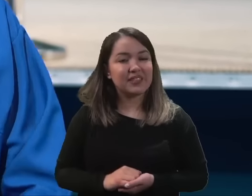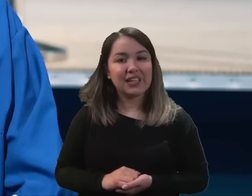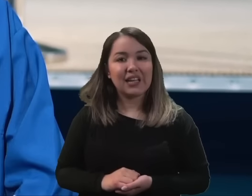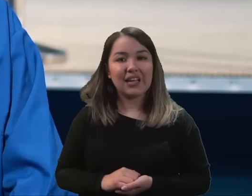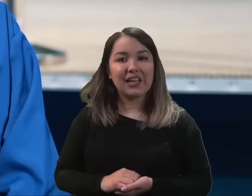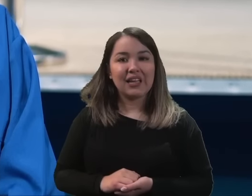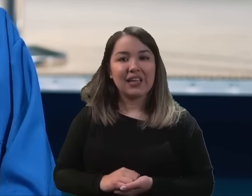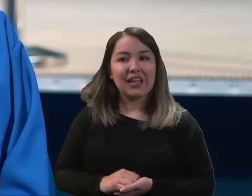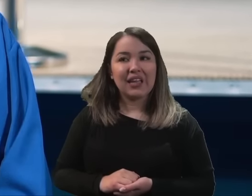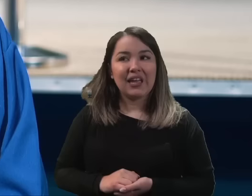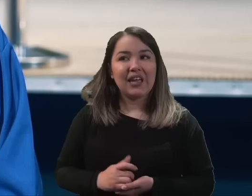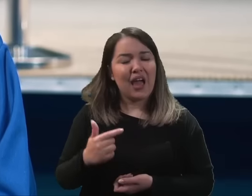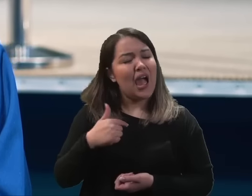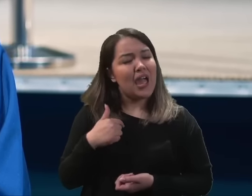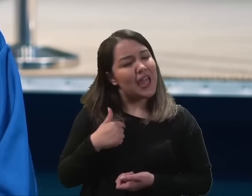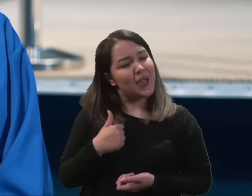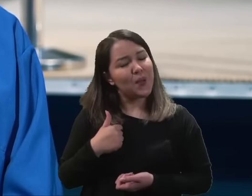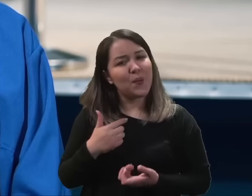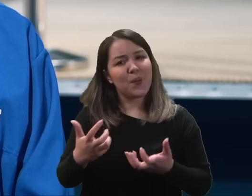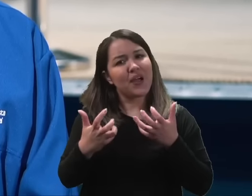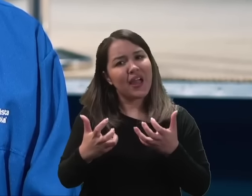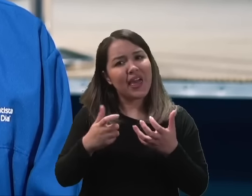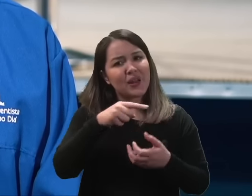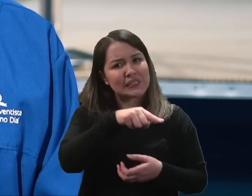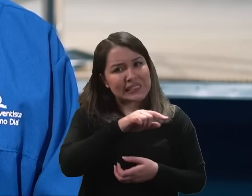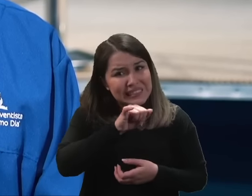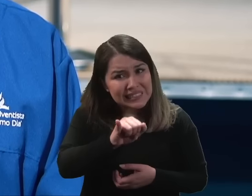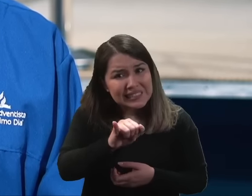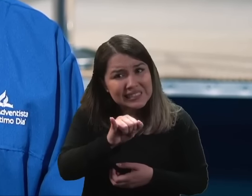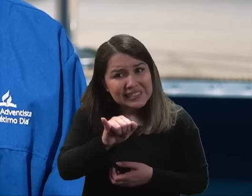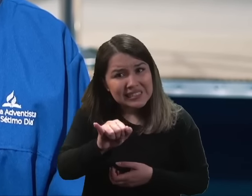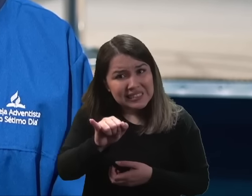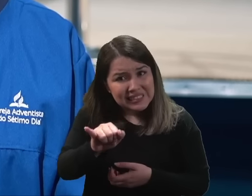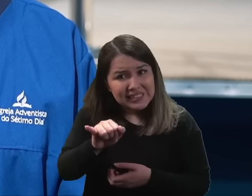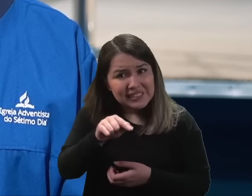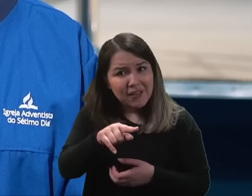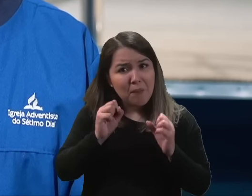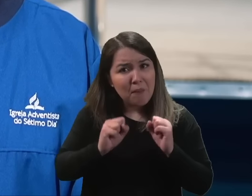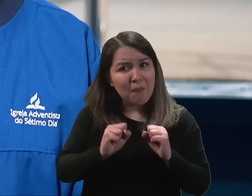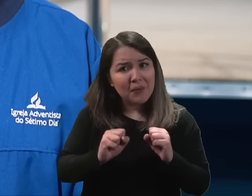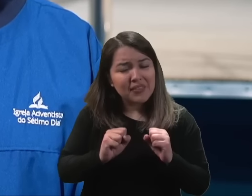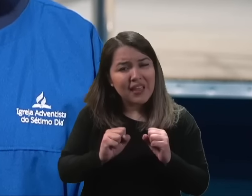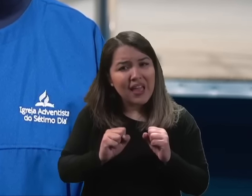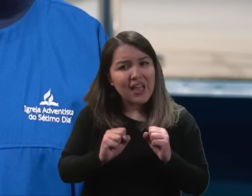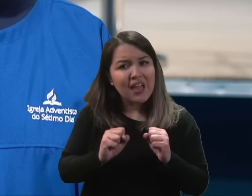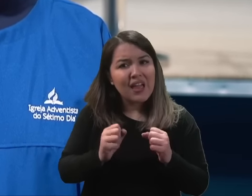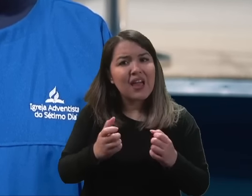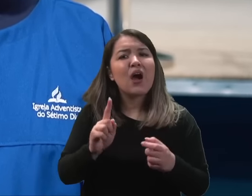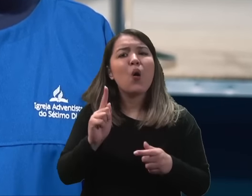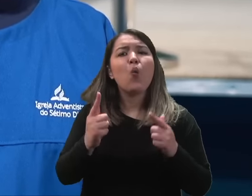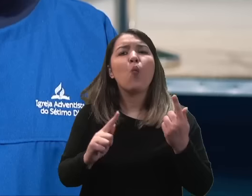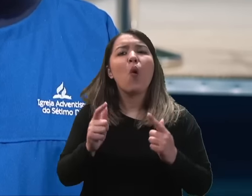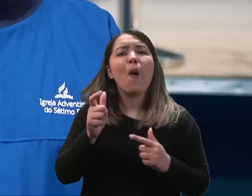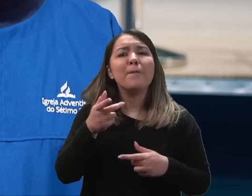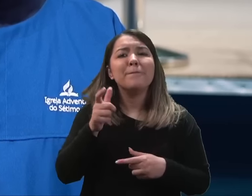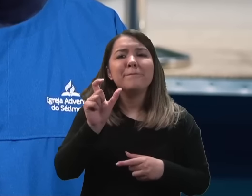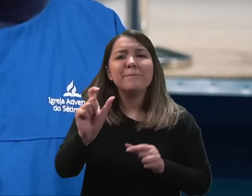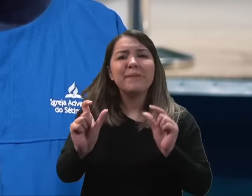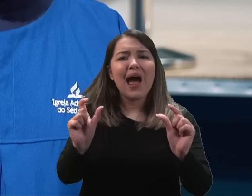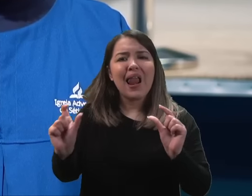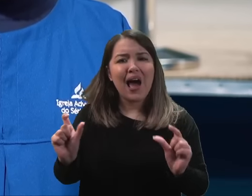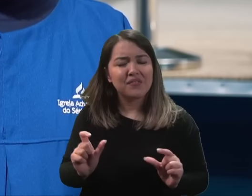eu gostaria que o senhor se o senhor puder que palavras o senhor teria a dar pra esse grupo